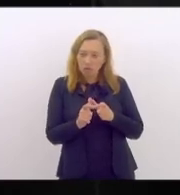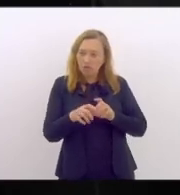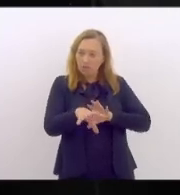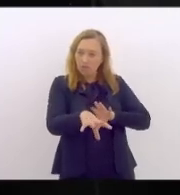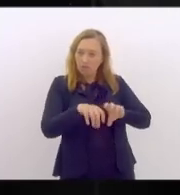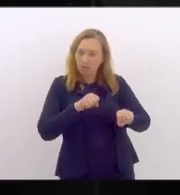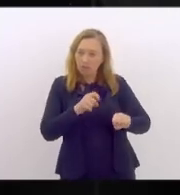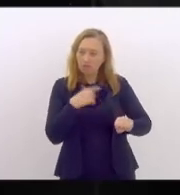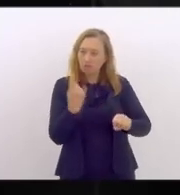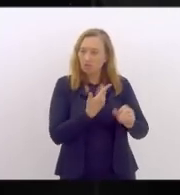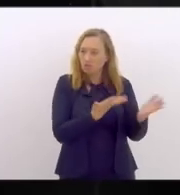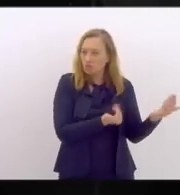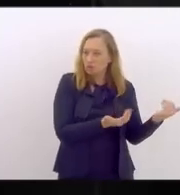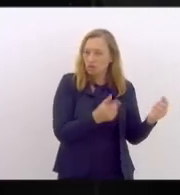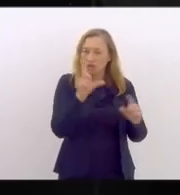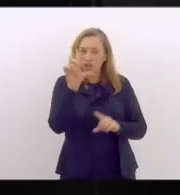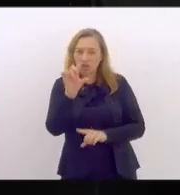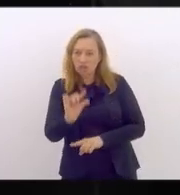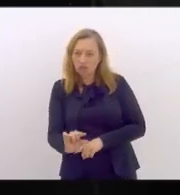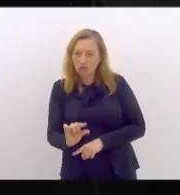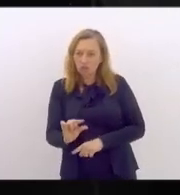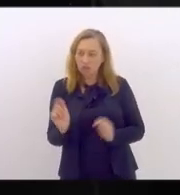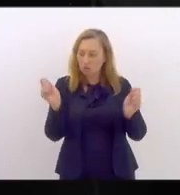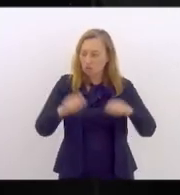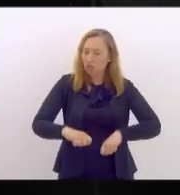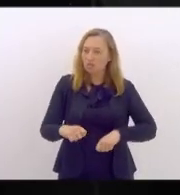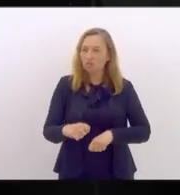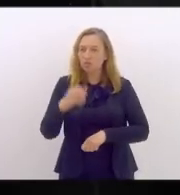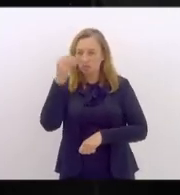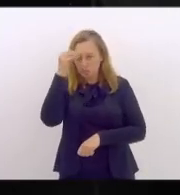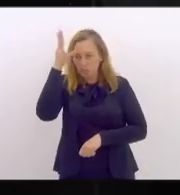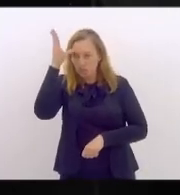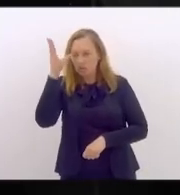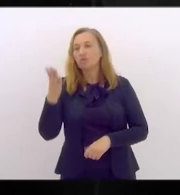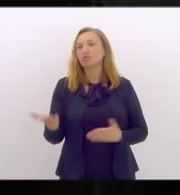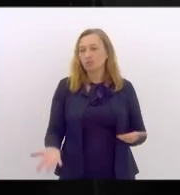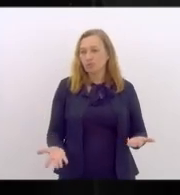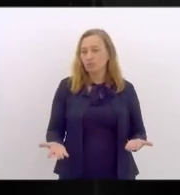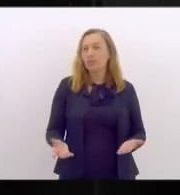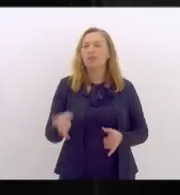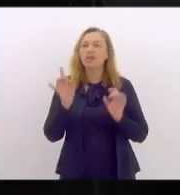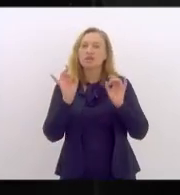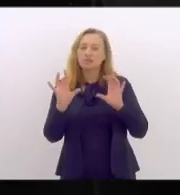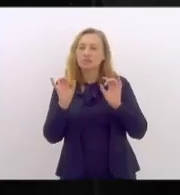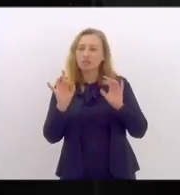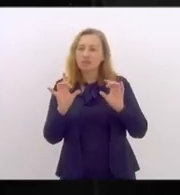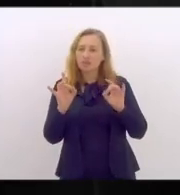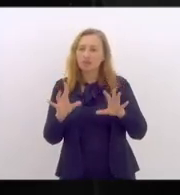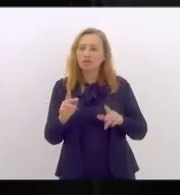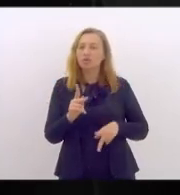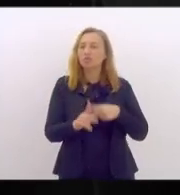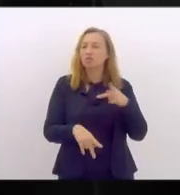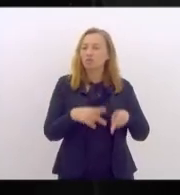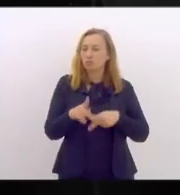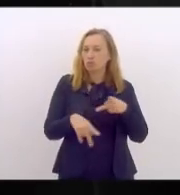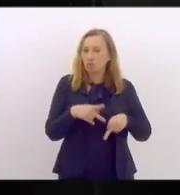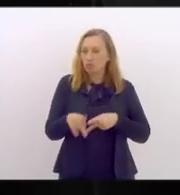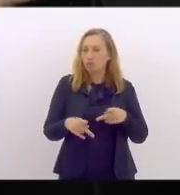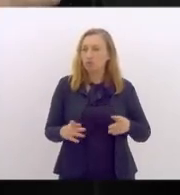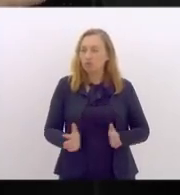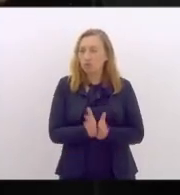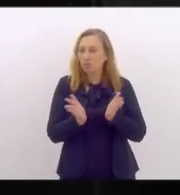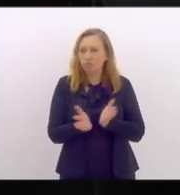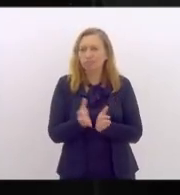Ela reduz as possibilidades de construção do conhecimento da Nossa Juventude especialmente da Juventude Popular não é possível que alguém